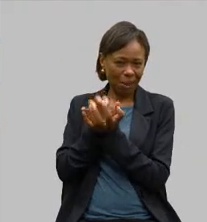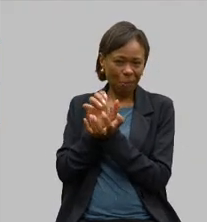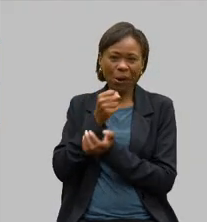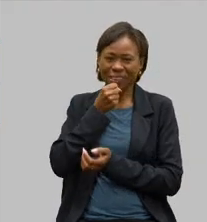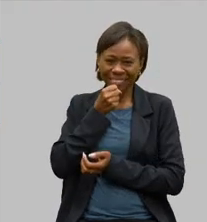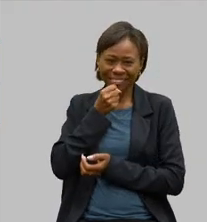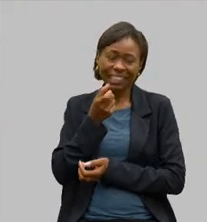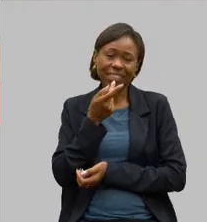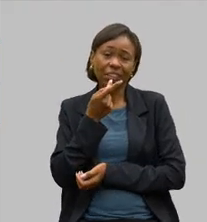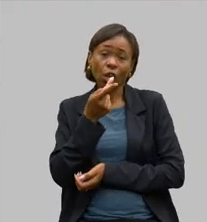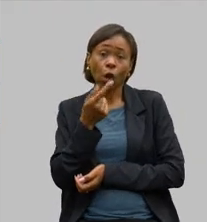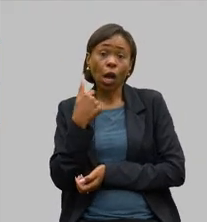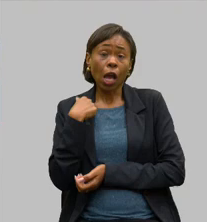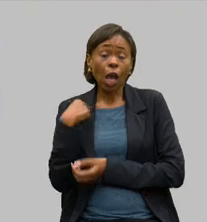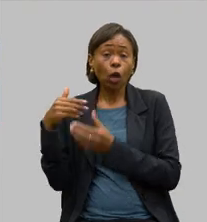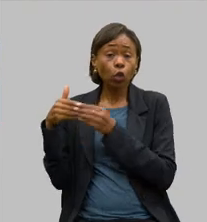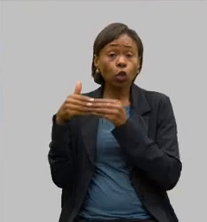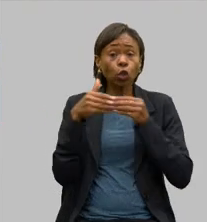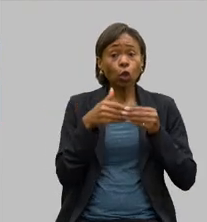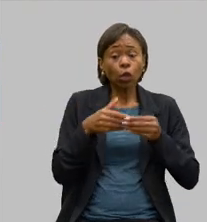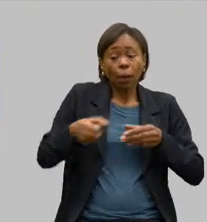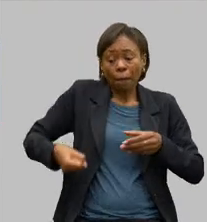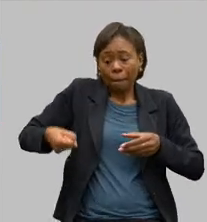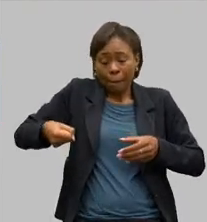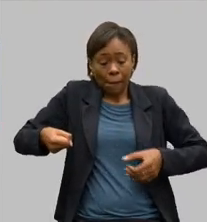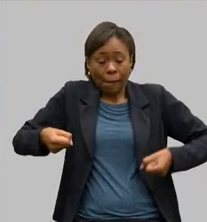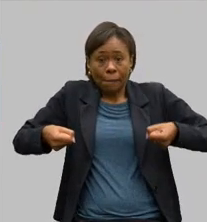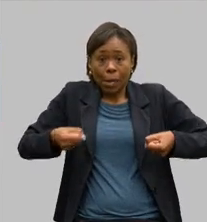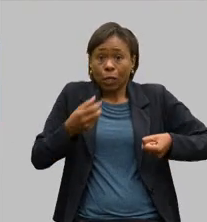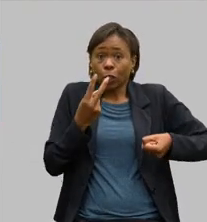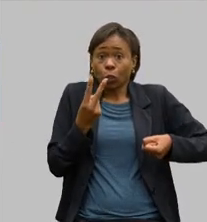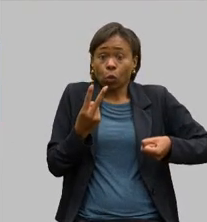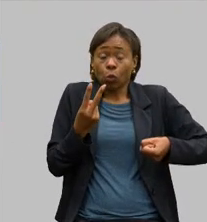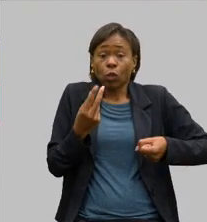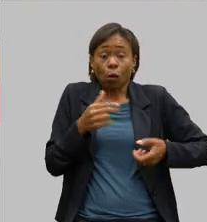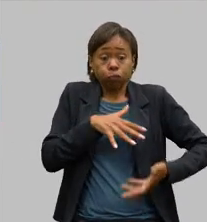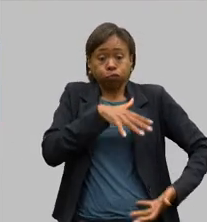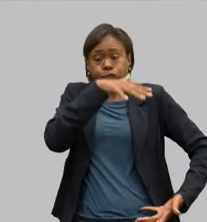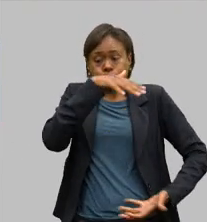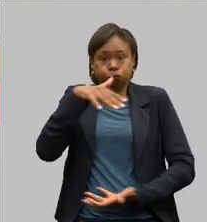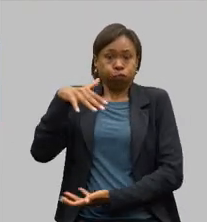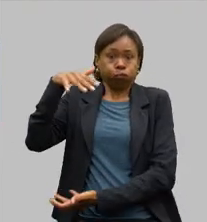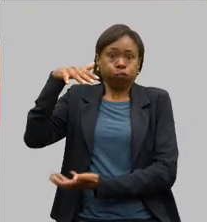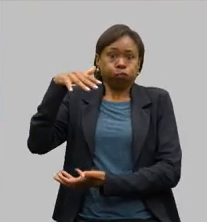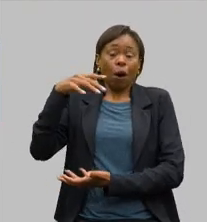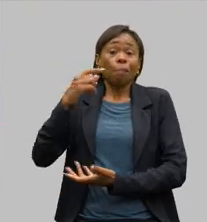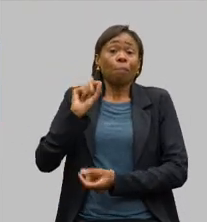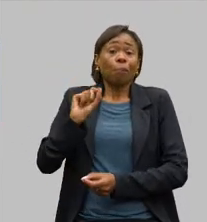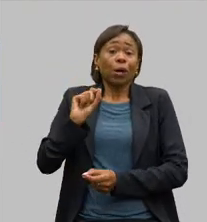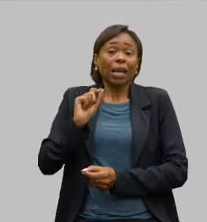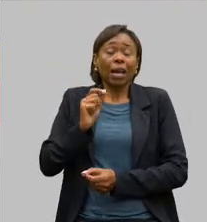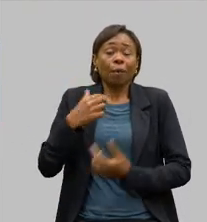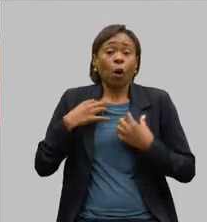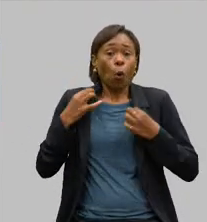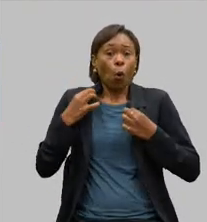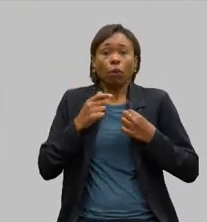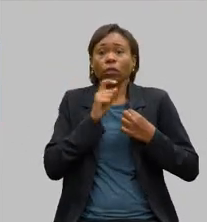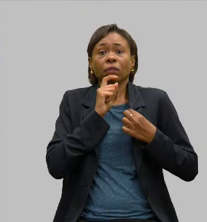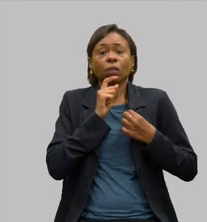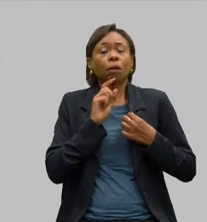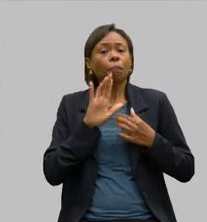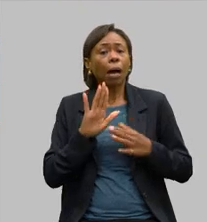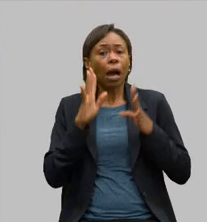secretário eu trouxe duas malas paguei uma bagagem Extra porque eu trouxe mala e mais mala para passar friio no palácio da liberdade D um calor insuportável